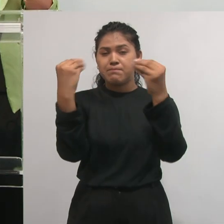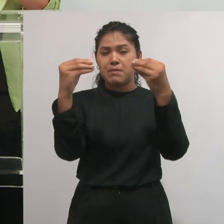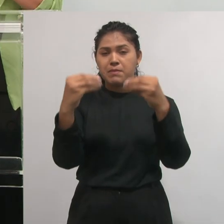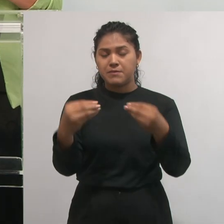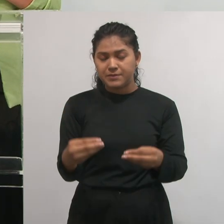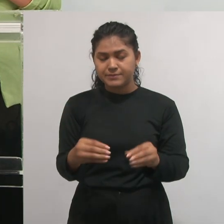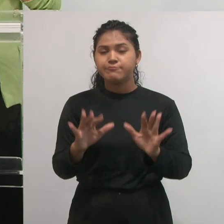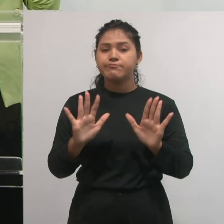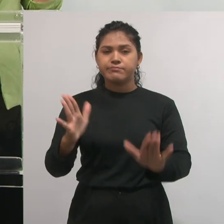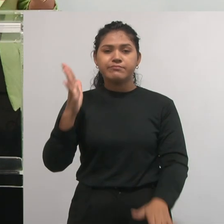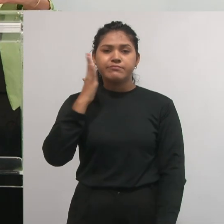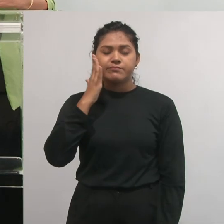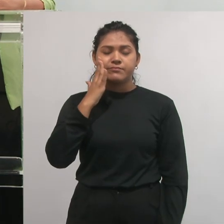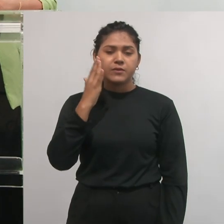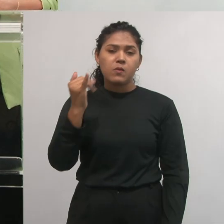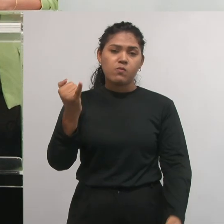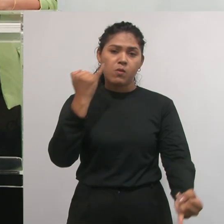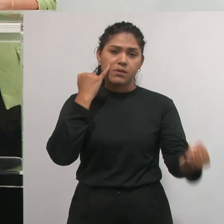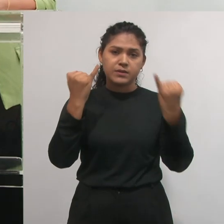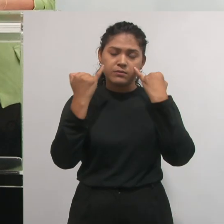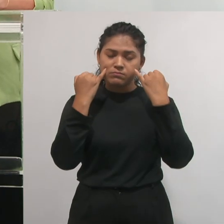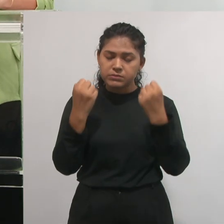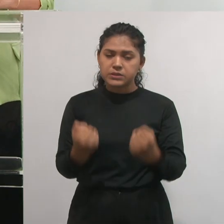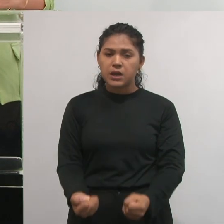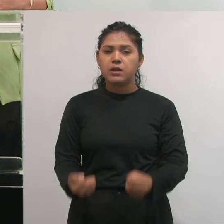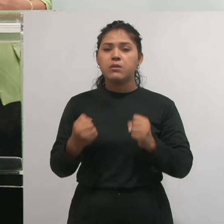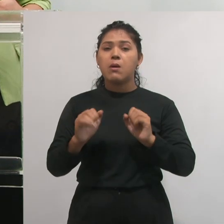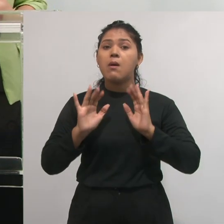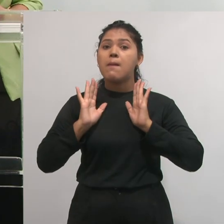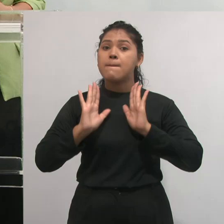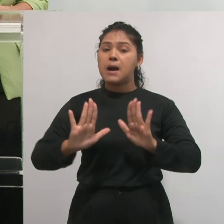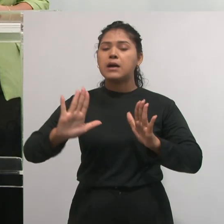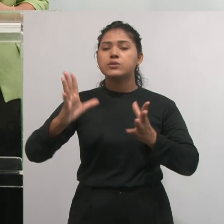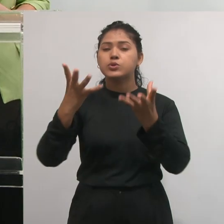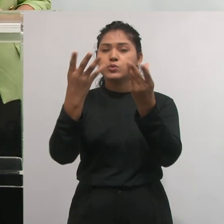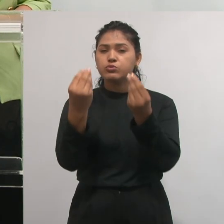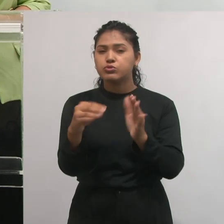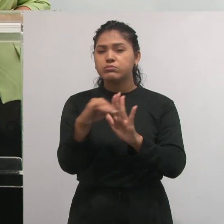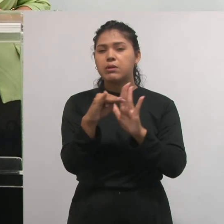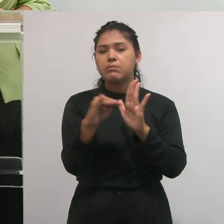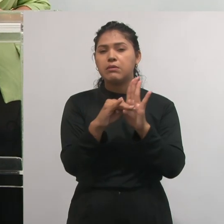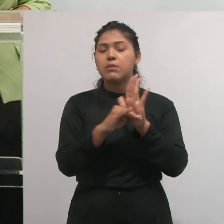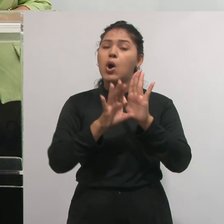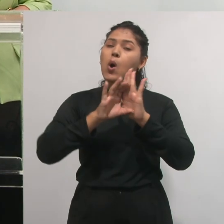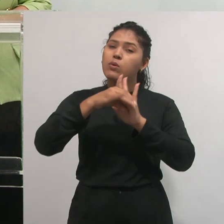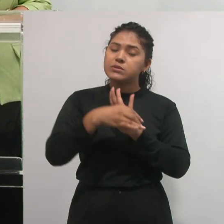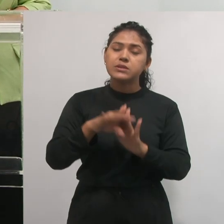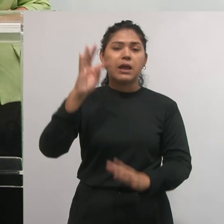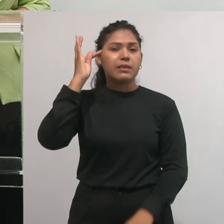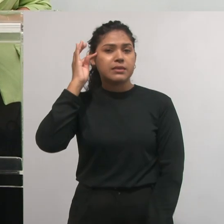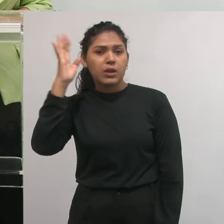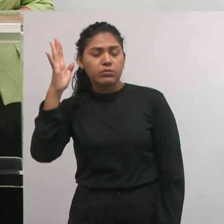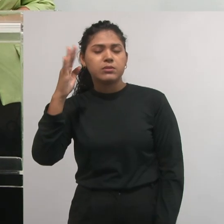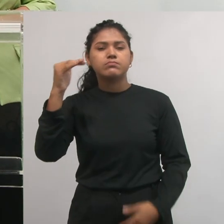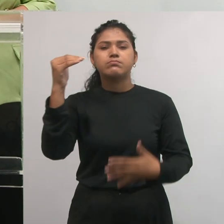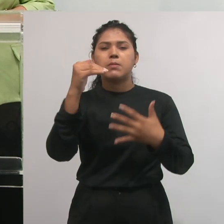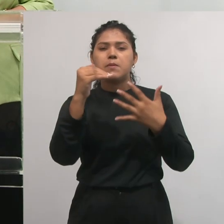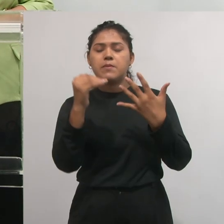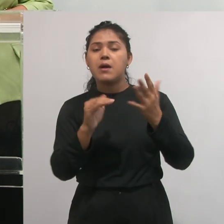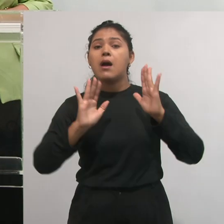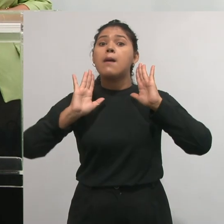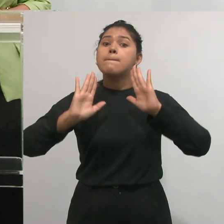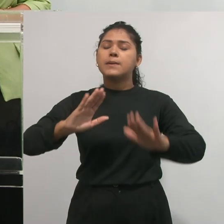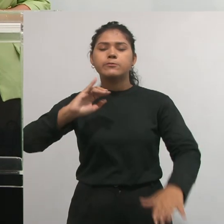para a gente pensar, né? São muitas informações e muitos conceitos e muitas teorias que a gente tem que